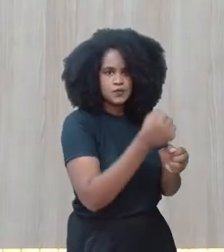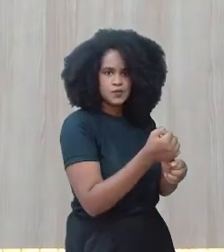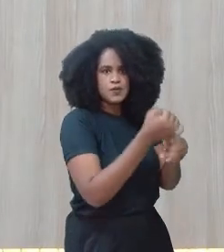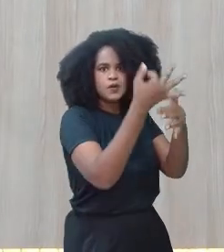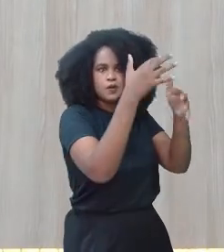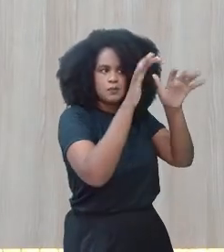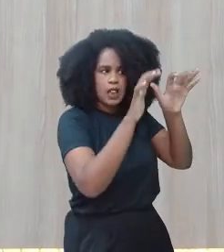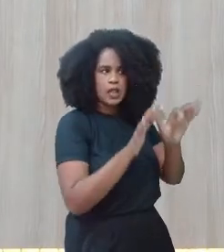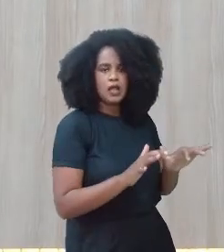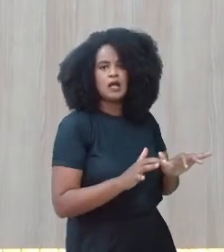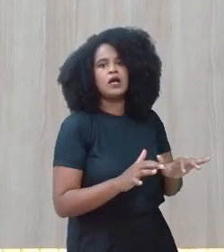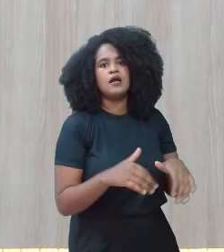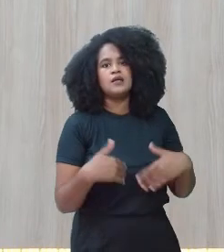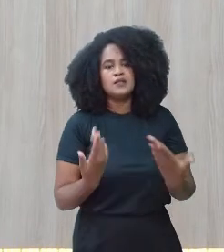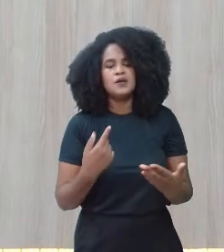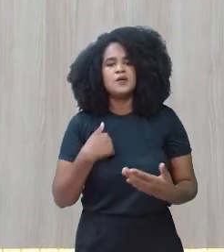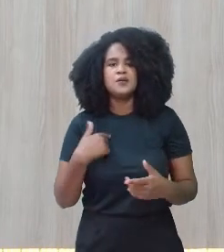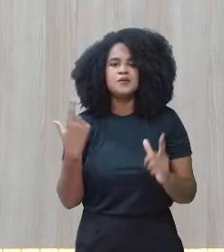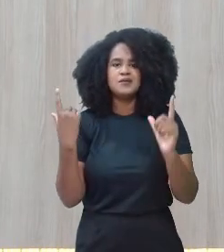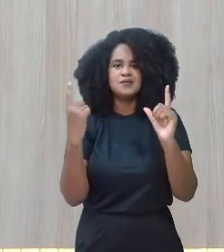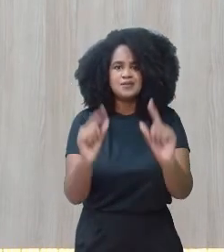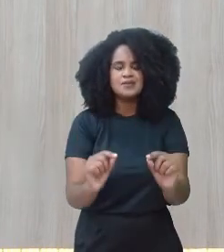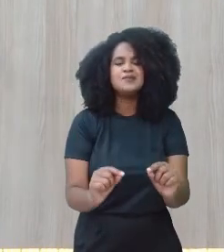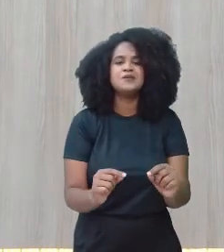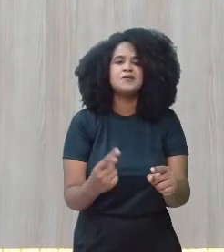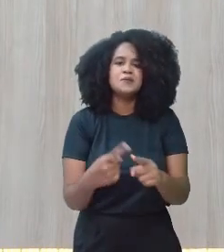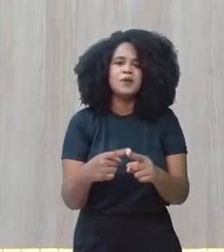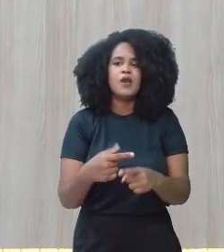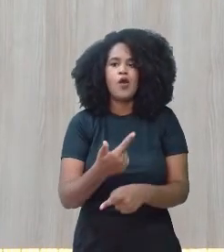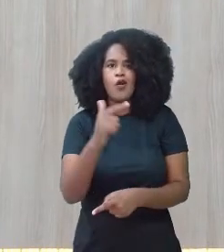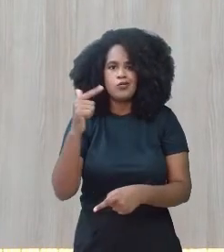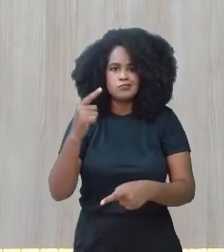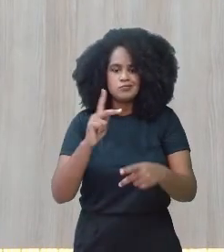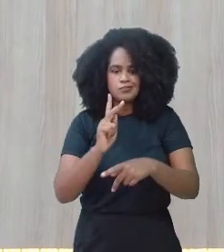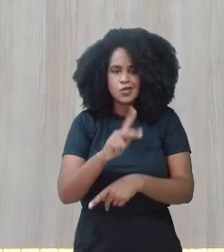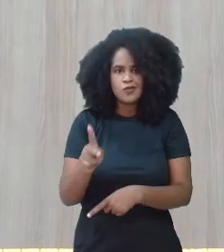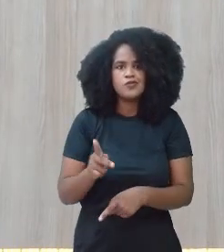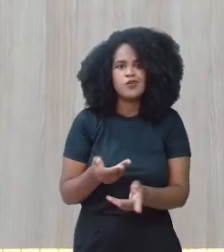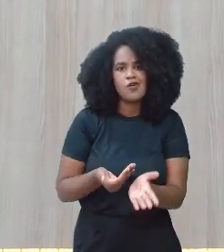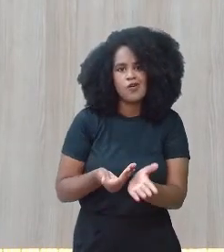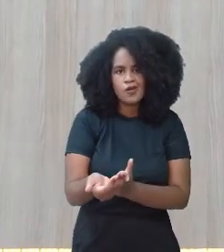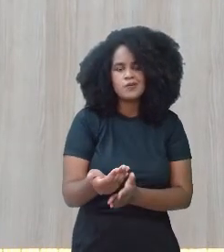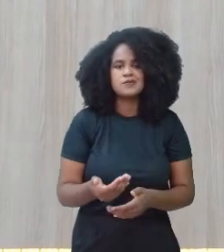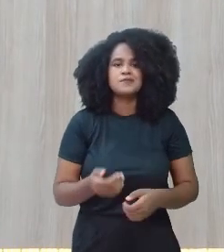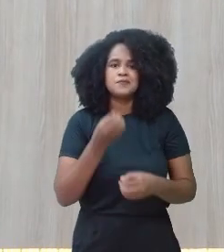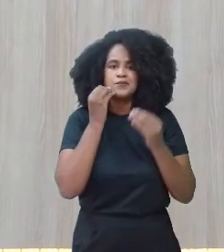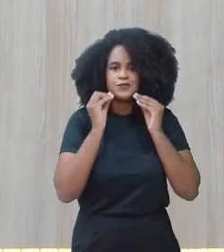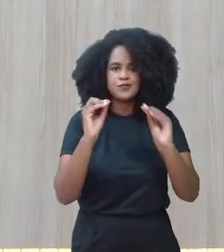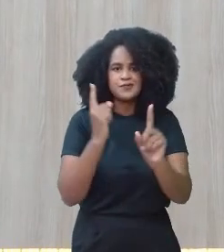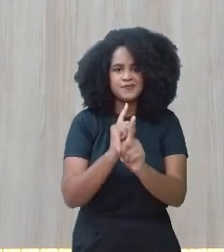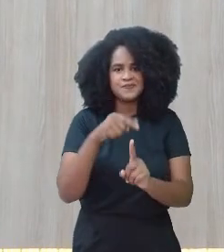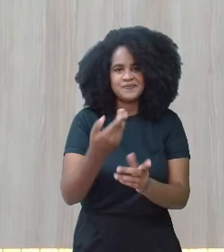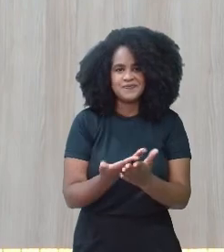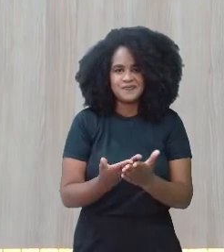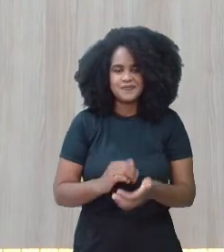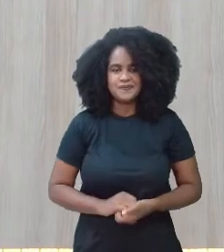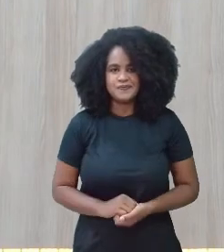depois. E eu já vou sair, que os meninos estão querendo voltar para cá, tá certo? Querendo entrar aqui na aula. Um beijo para vocês e até a próxima.